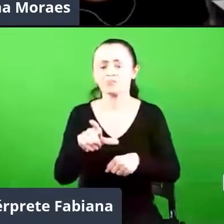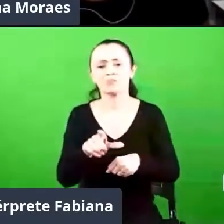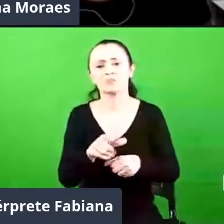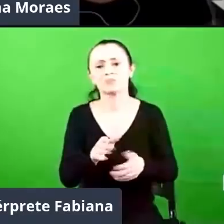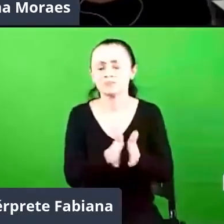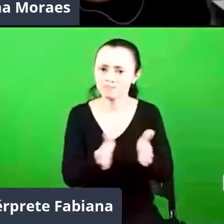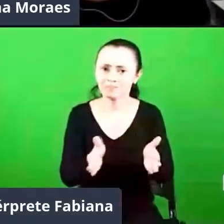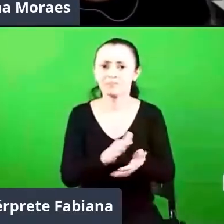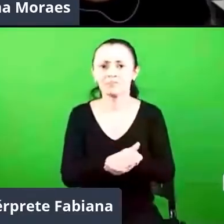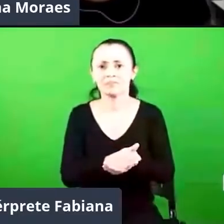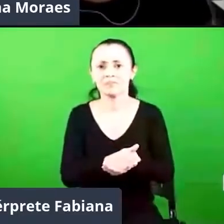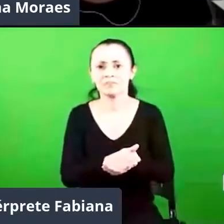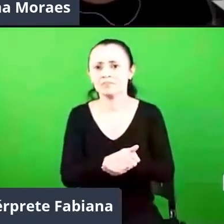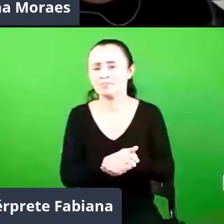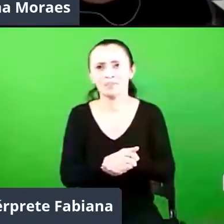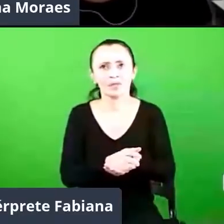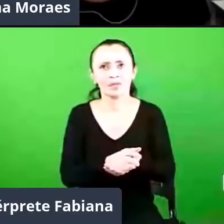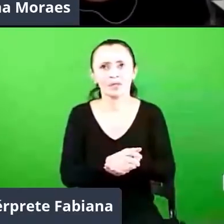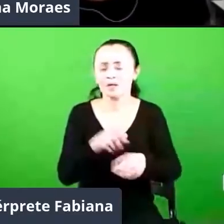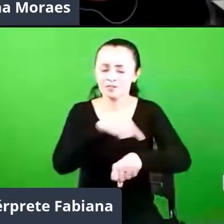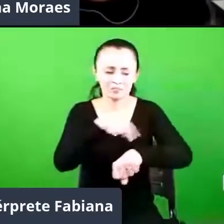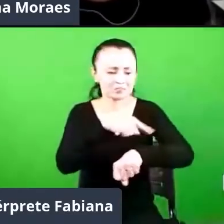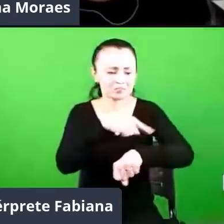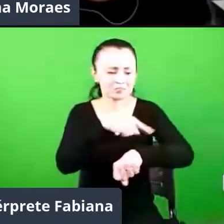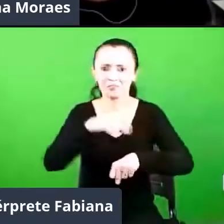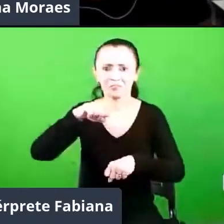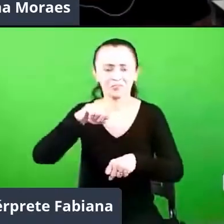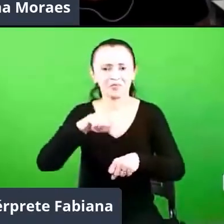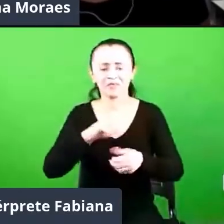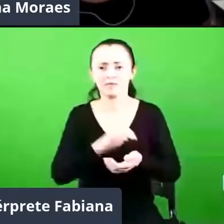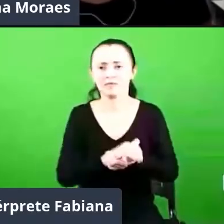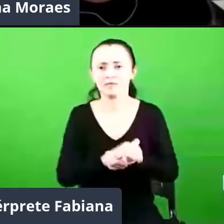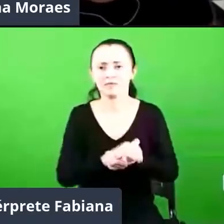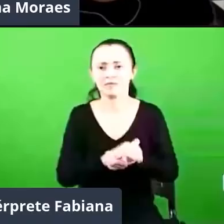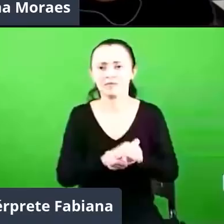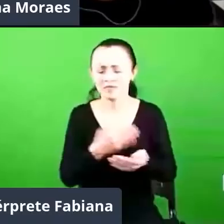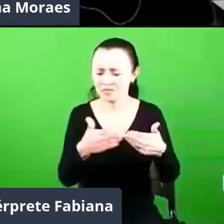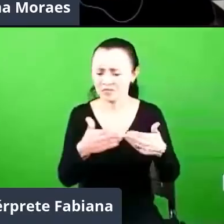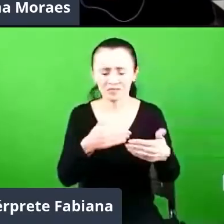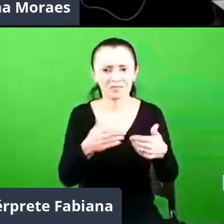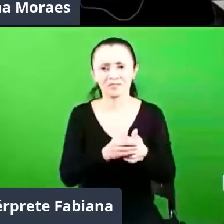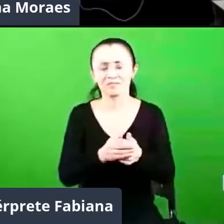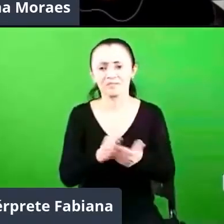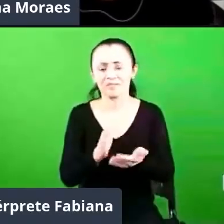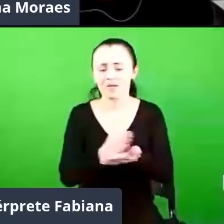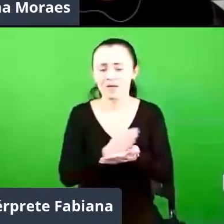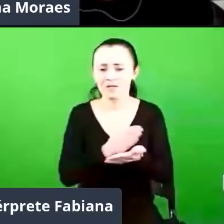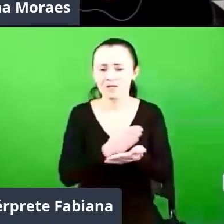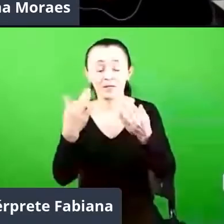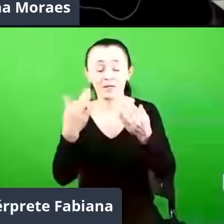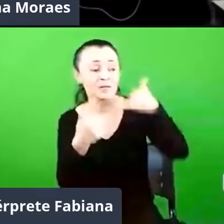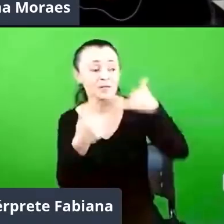9 horas, 10 horas, o horário que os pais estão pedindo socorro também, né? Sim. Ela, né,